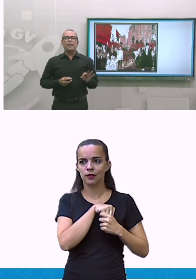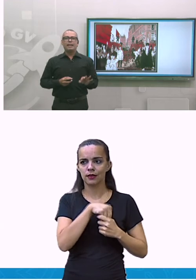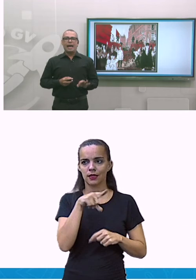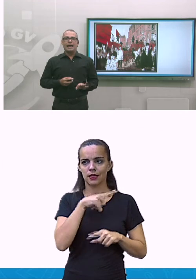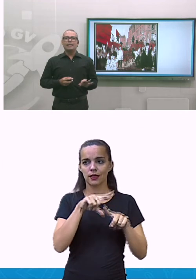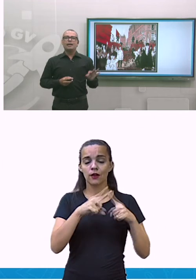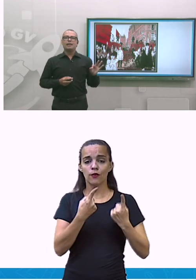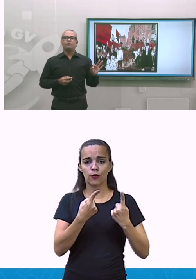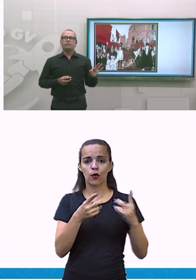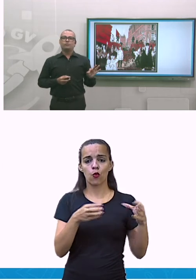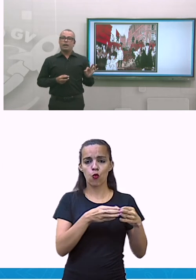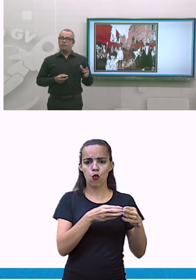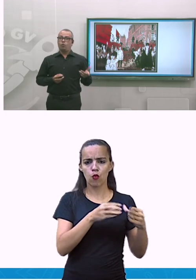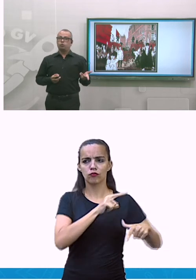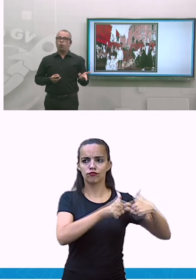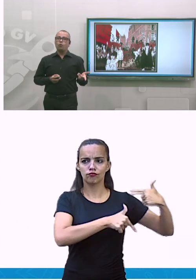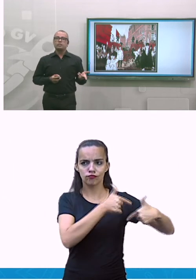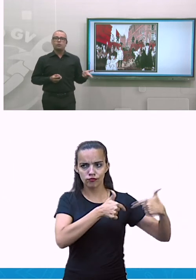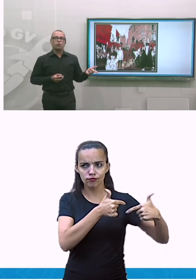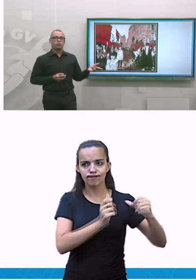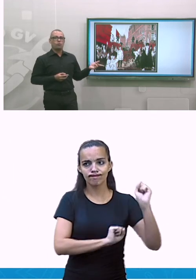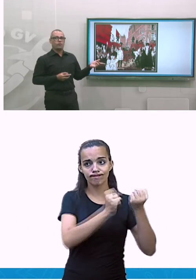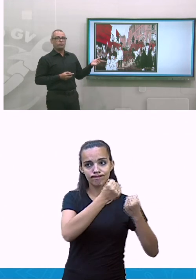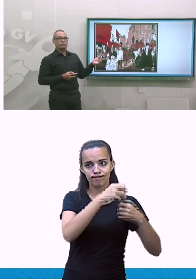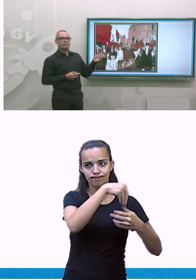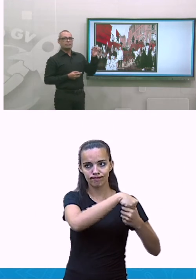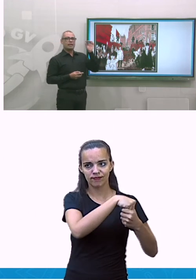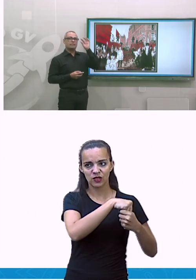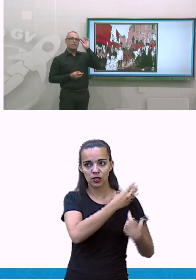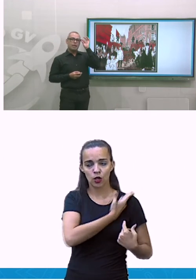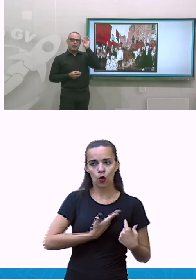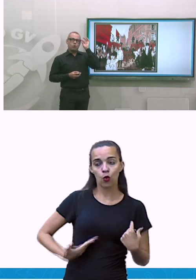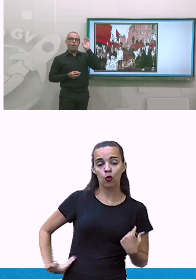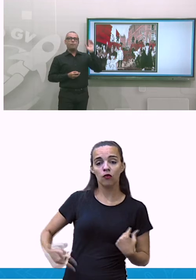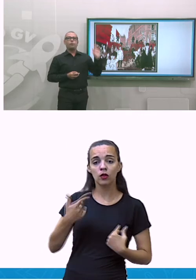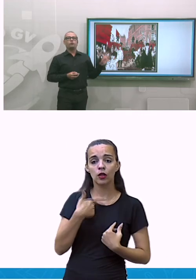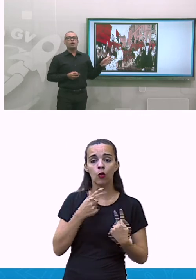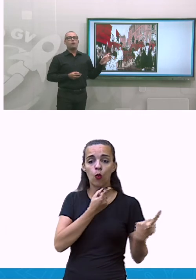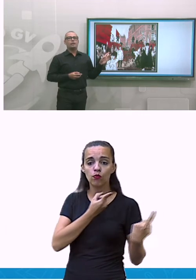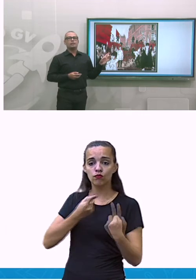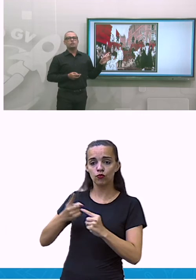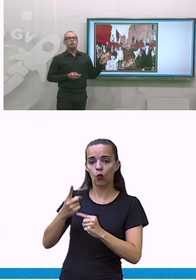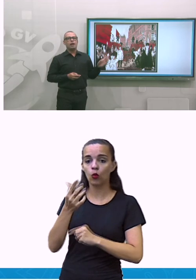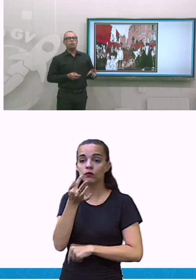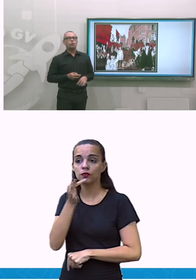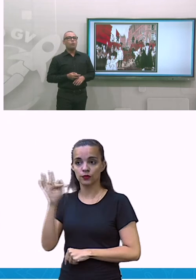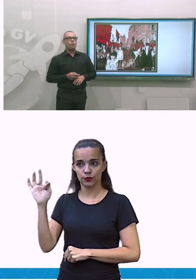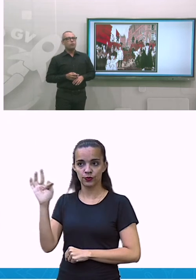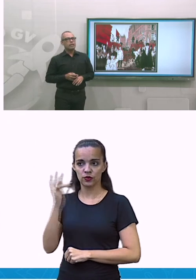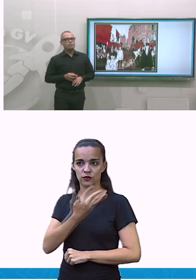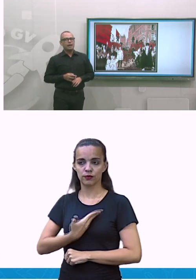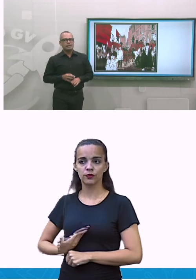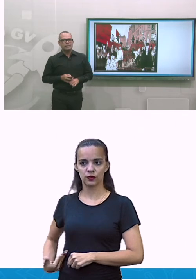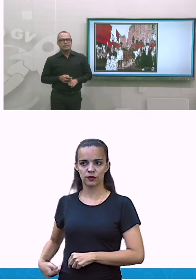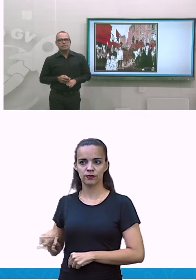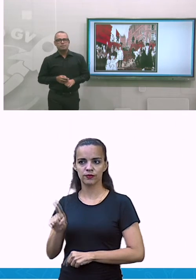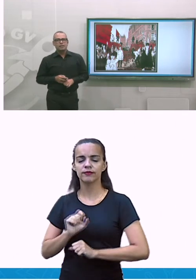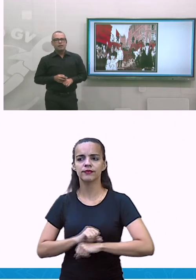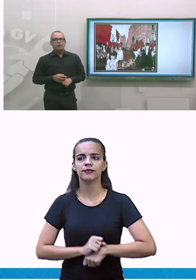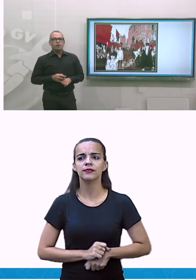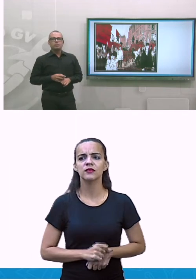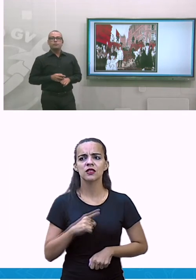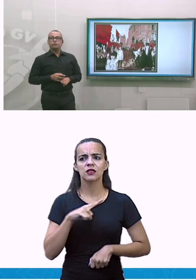classe operária revoltou-se contra o governo francês e, com o apoio da Guarda Nacional, tomou o poder em